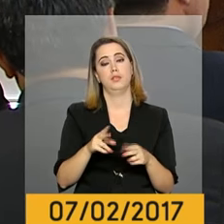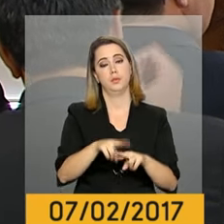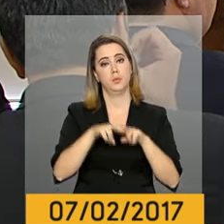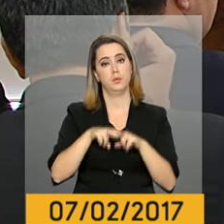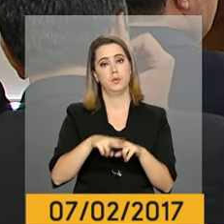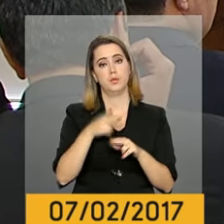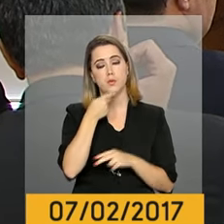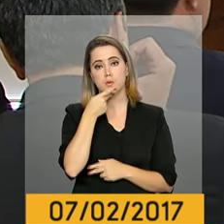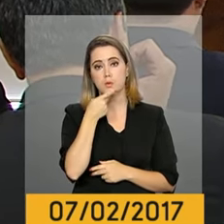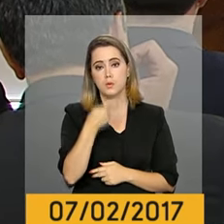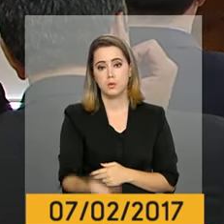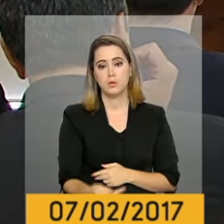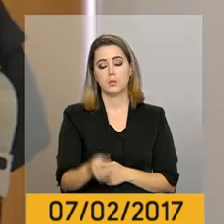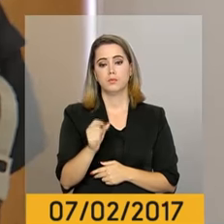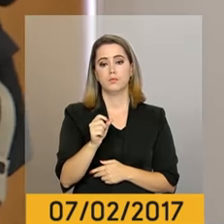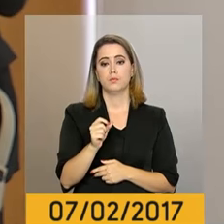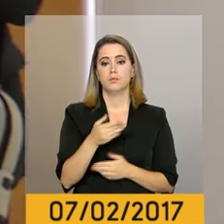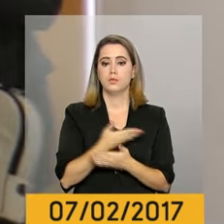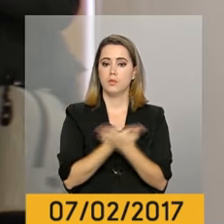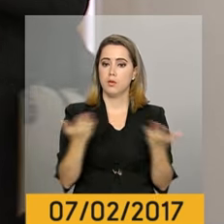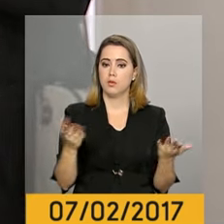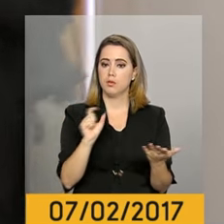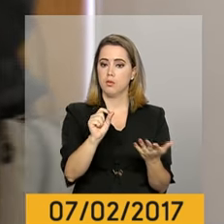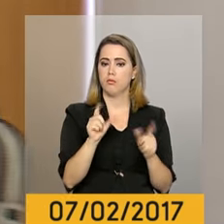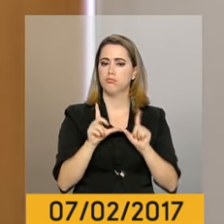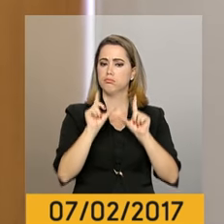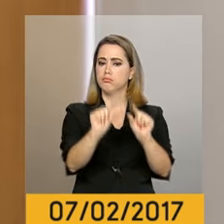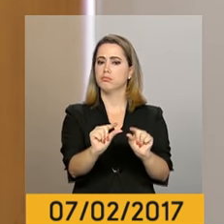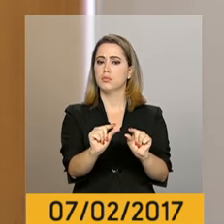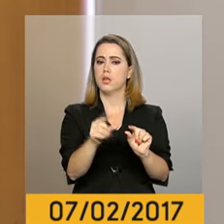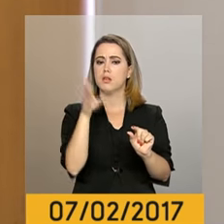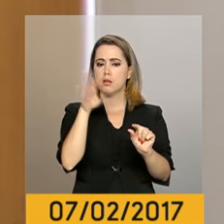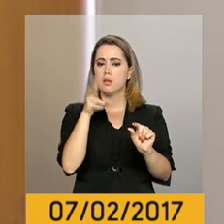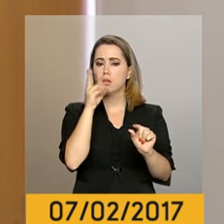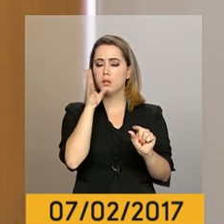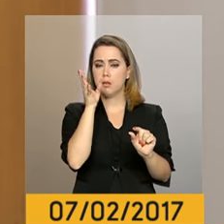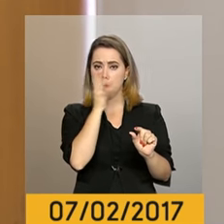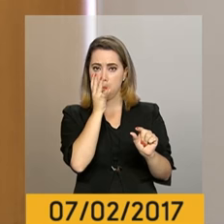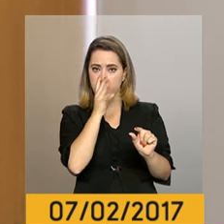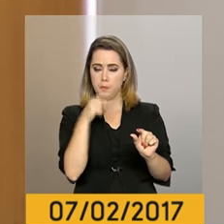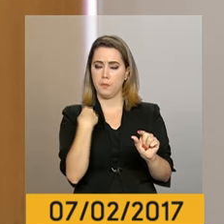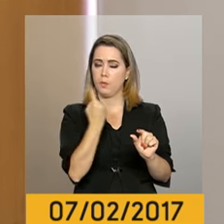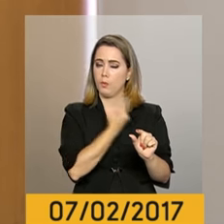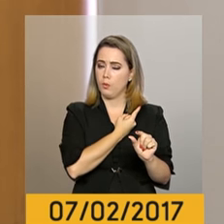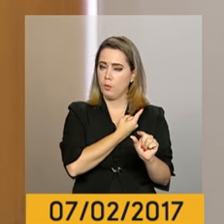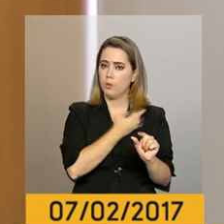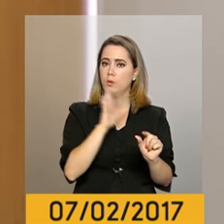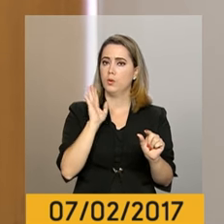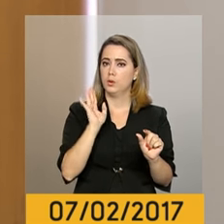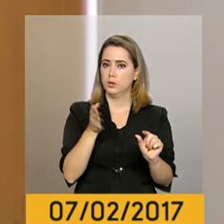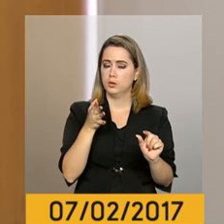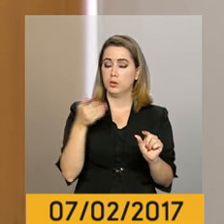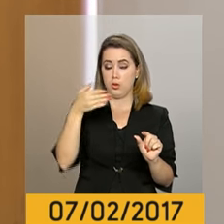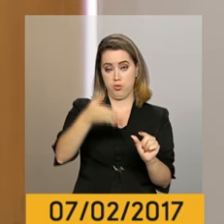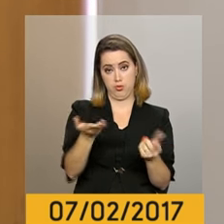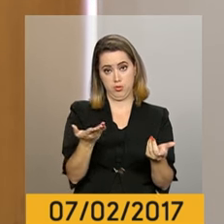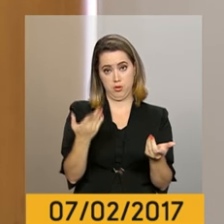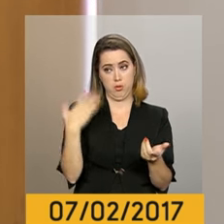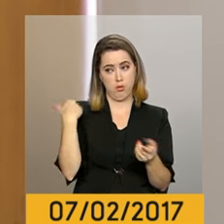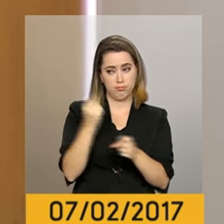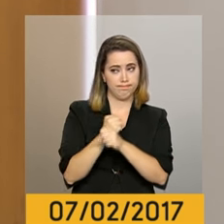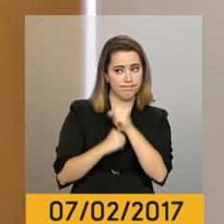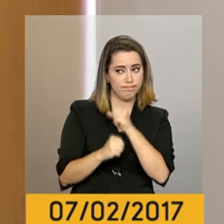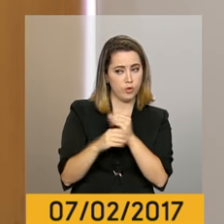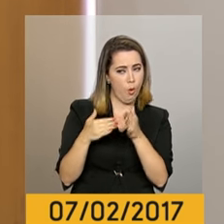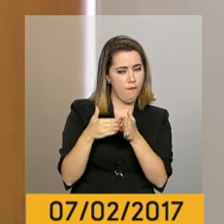reitero, e vejam que coisas mínimas, né? Interessante, nós há pouco, no fim do ano, nós dissemos,